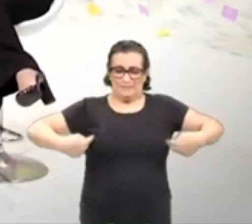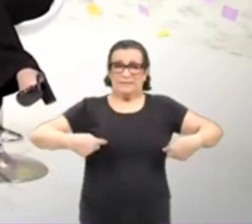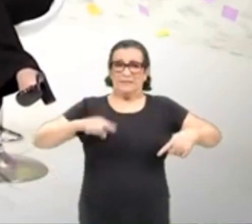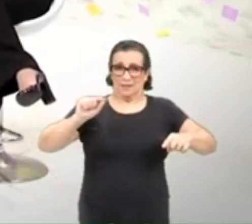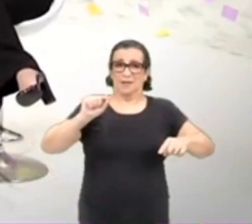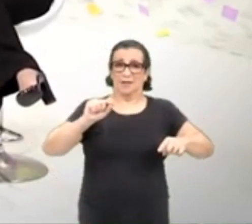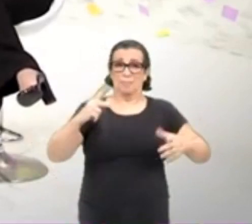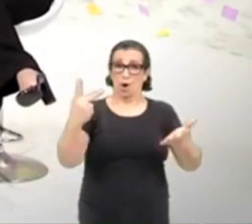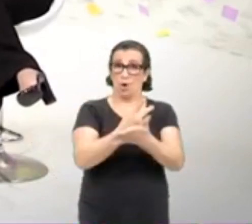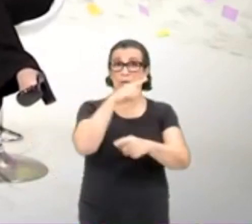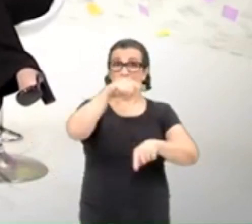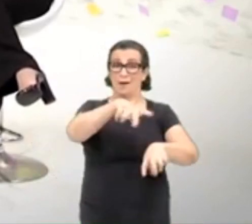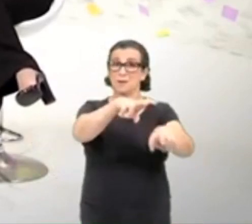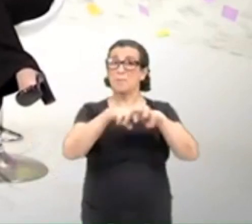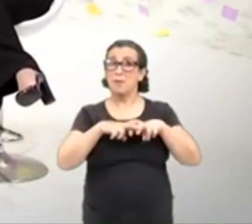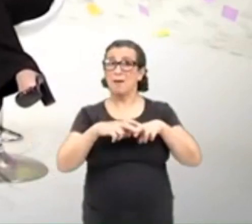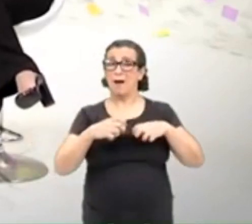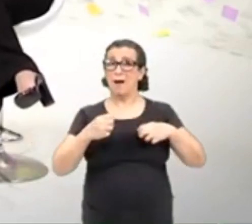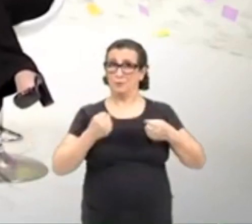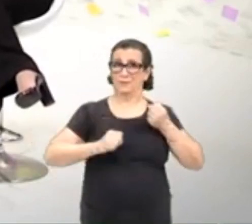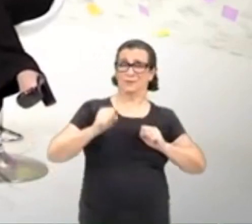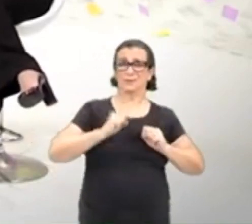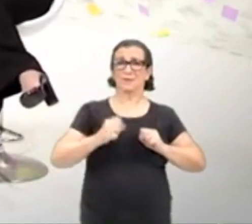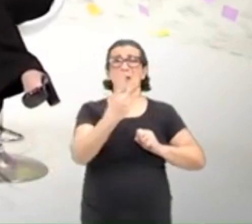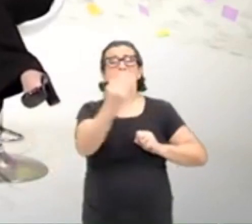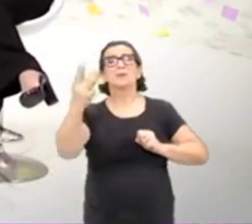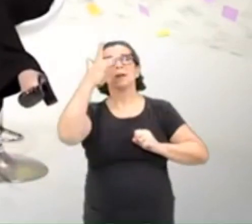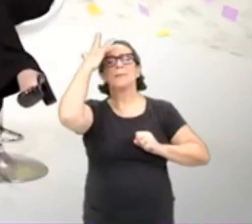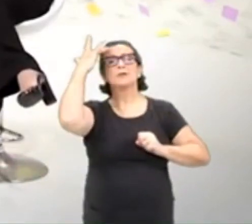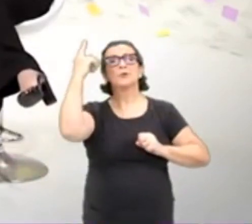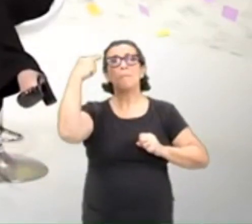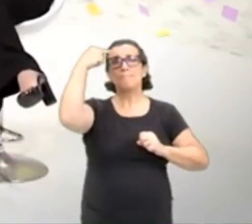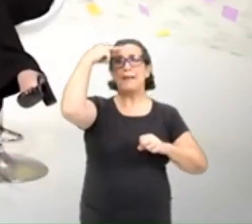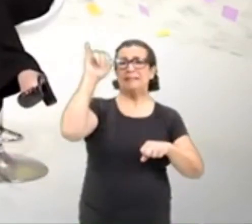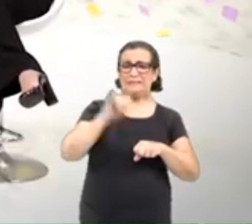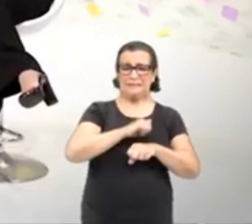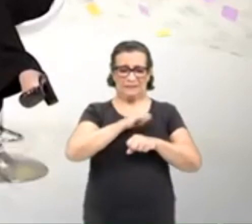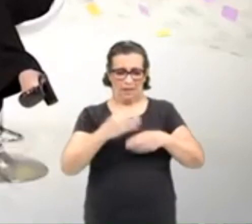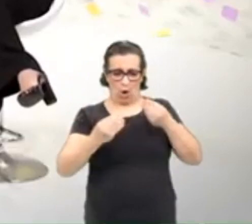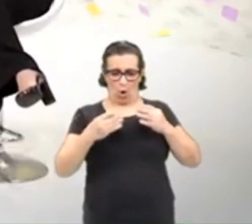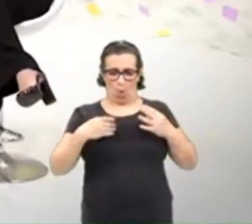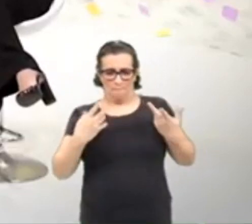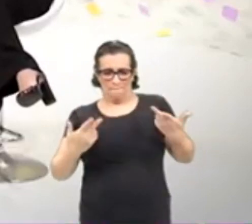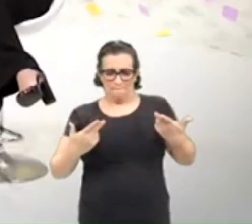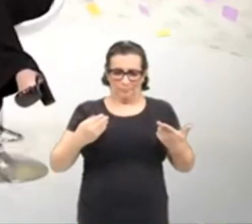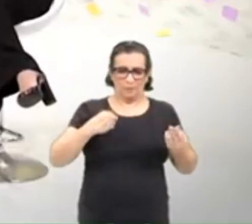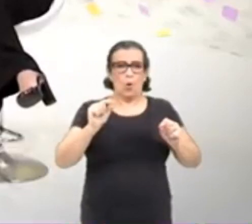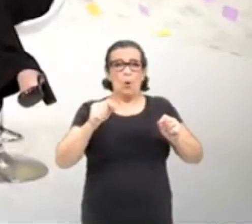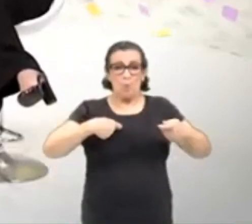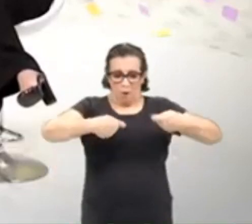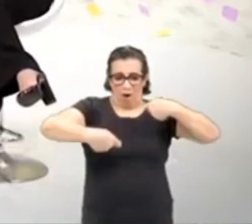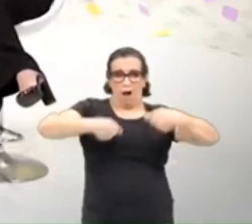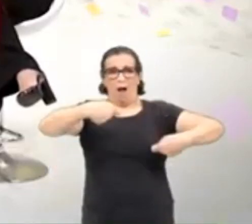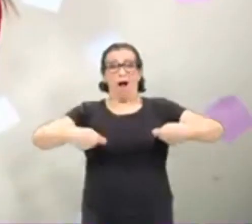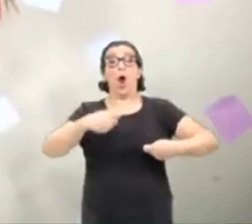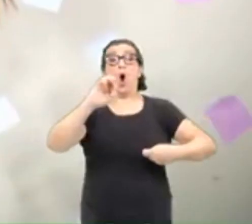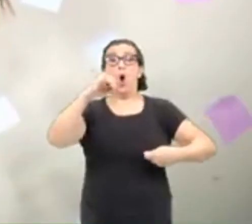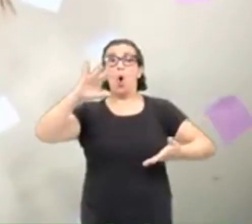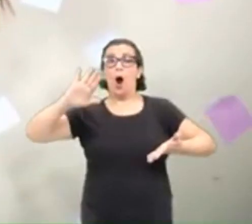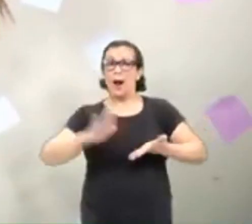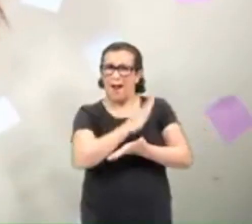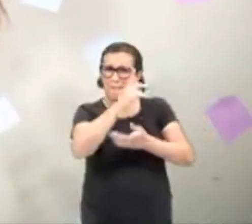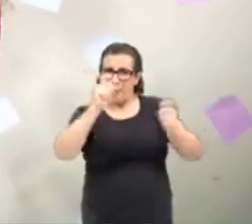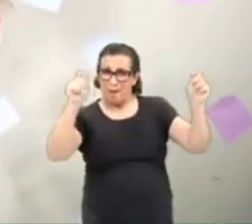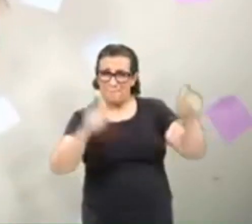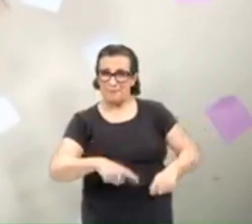né que a ansiedade pode provocar muita gente então buscar técnicas para poder manejar na cidade ou até eliminar ansiedade